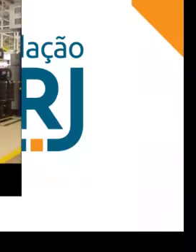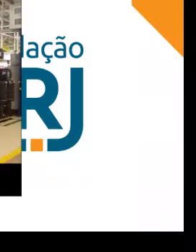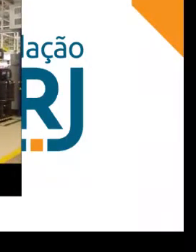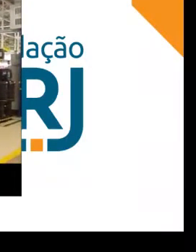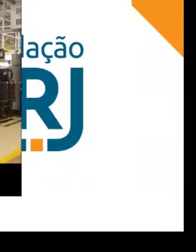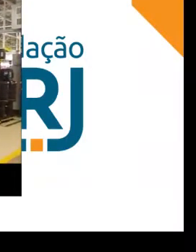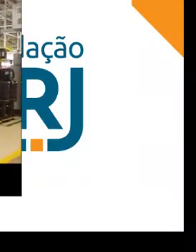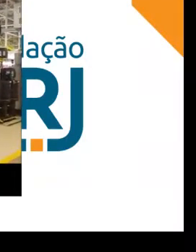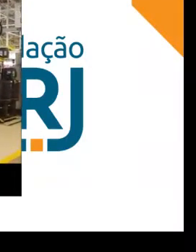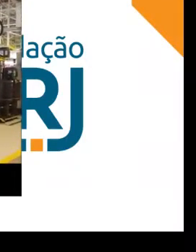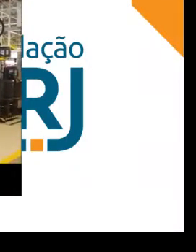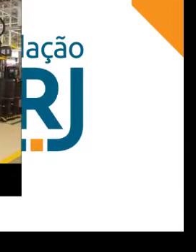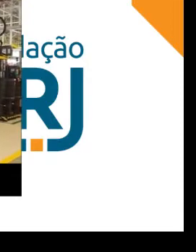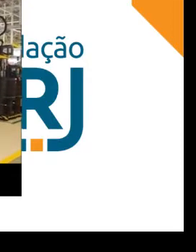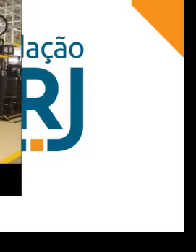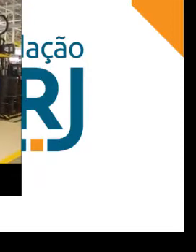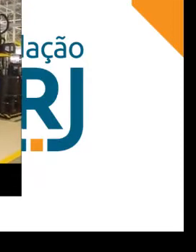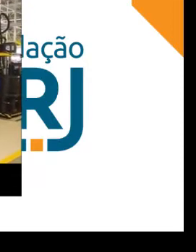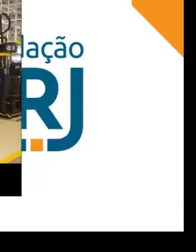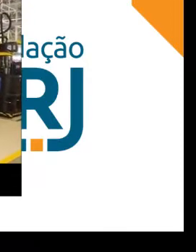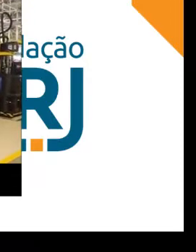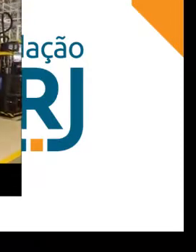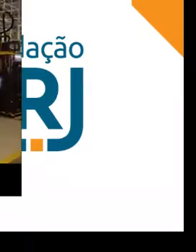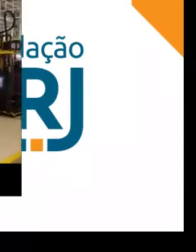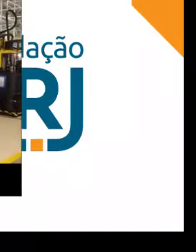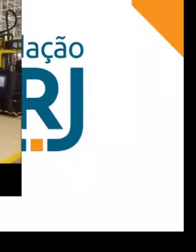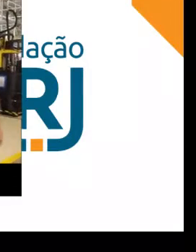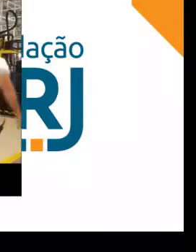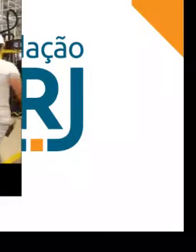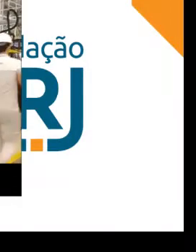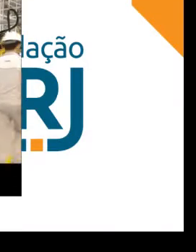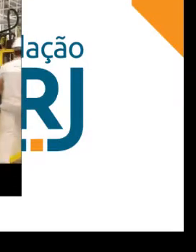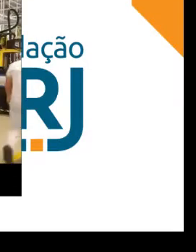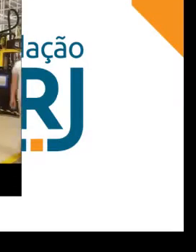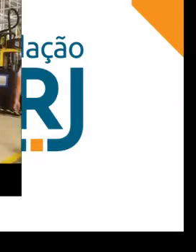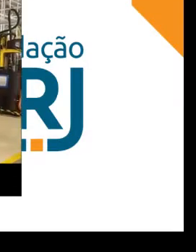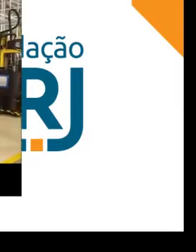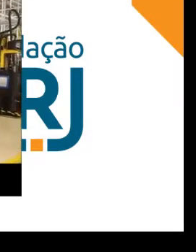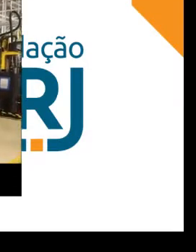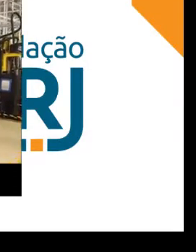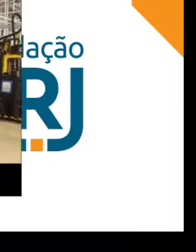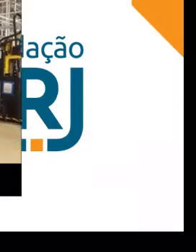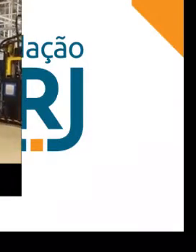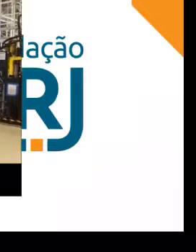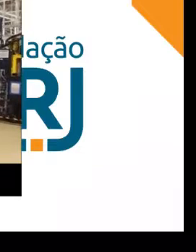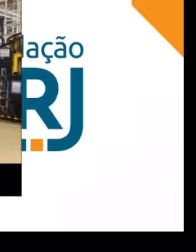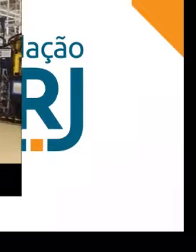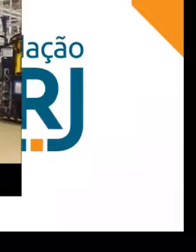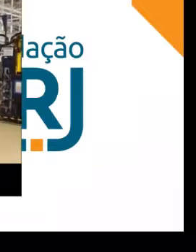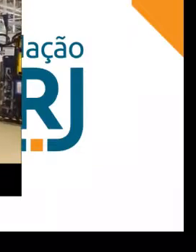são dois robôs que instalam o para-brisa dianteiro e vidro traseiro ao mesmo tempo. É a área que tem